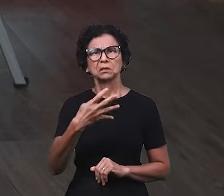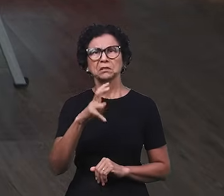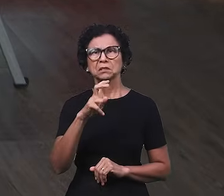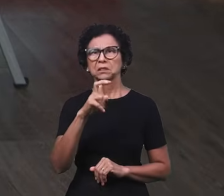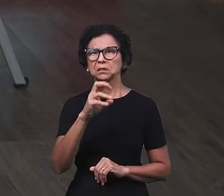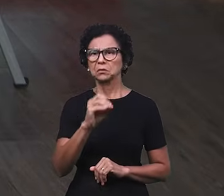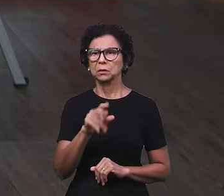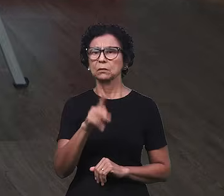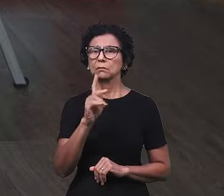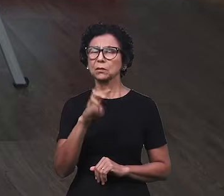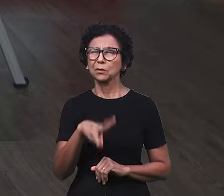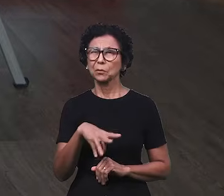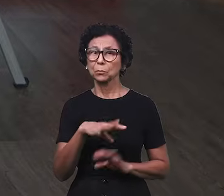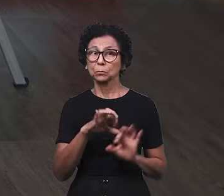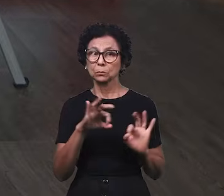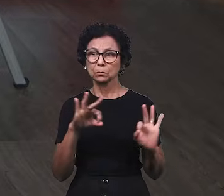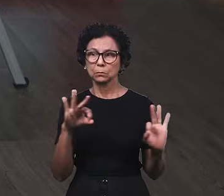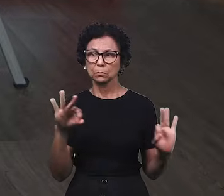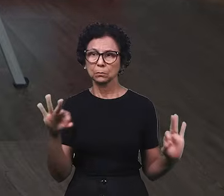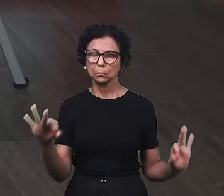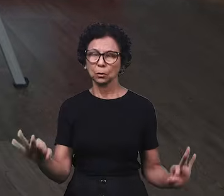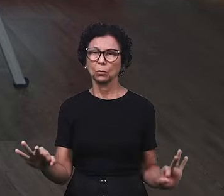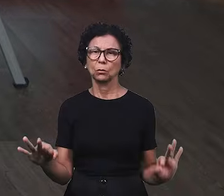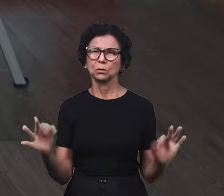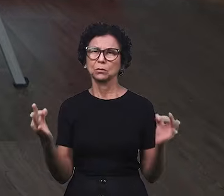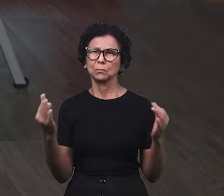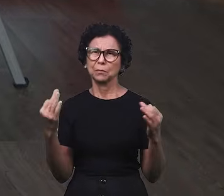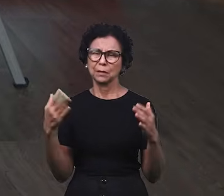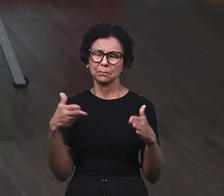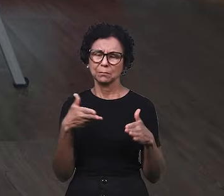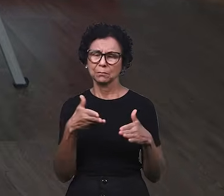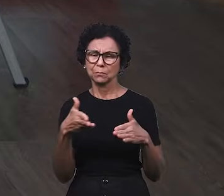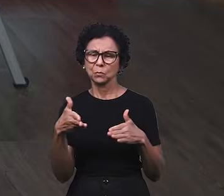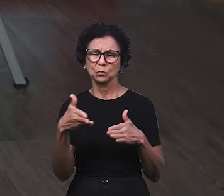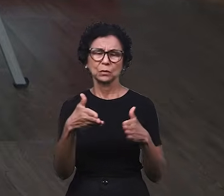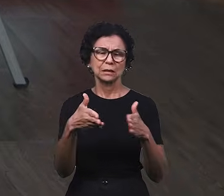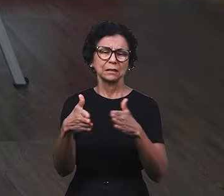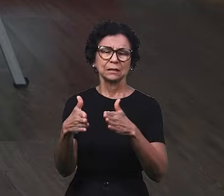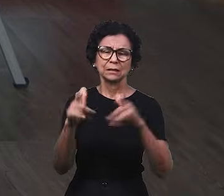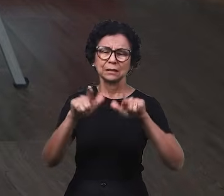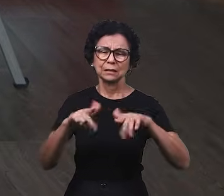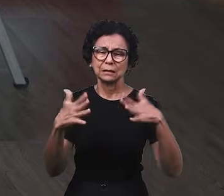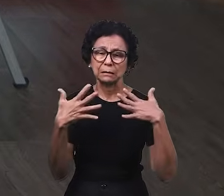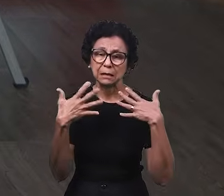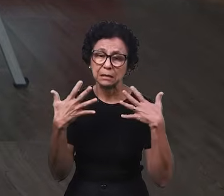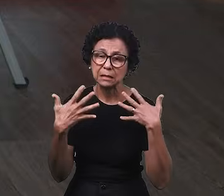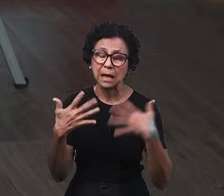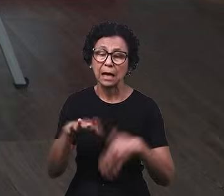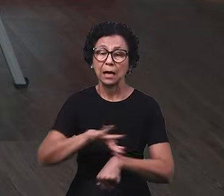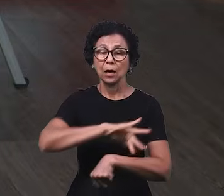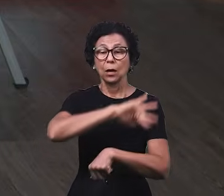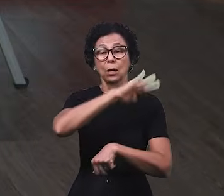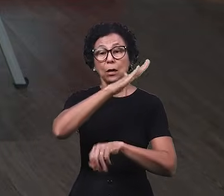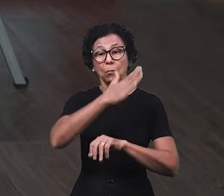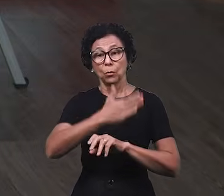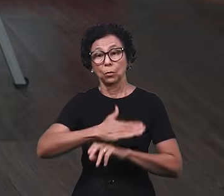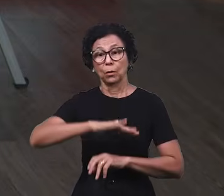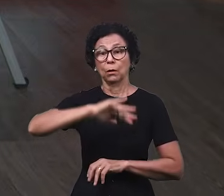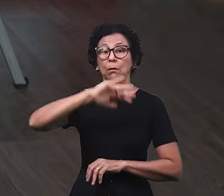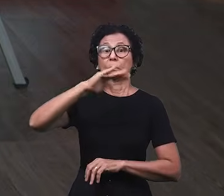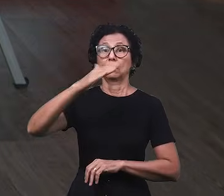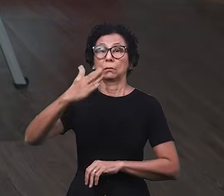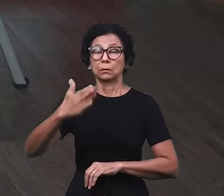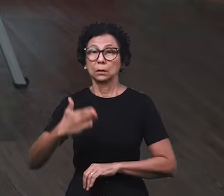450 quilômetros. Mas como passa por região desertas, montanhosas, provavelmente eles foram